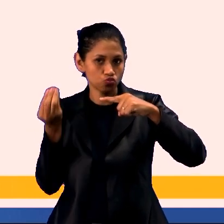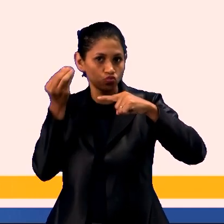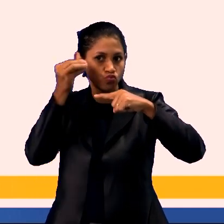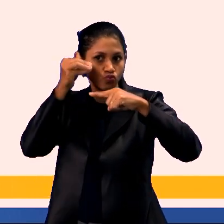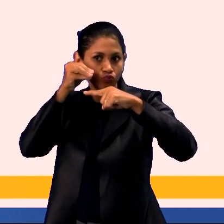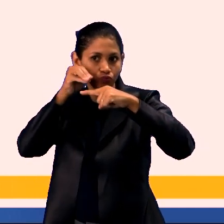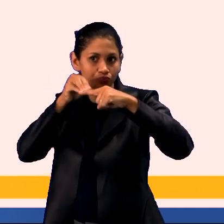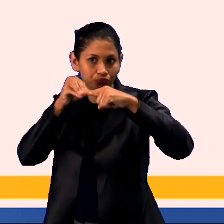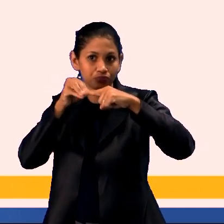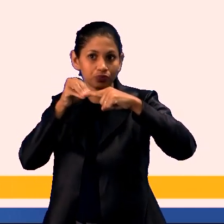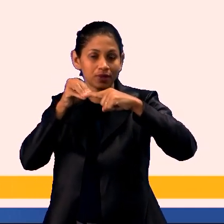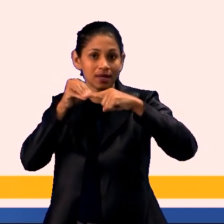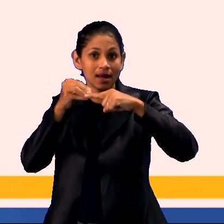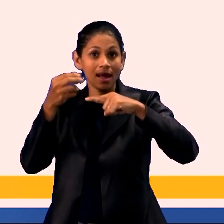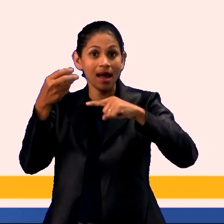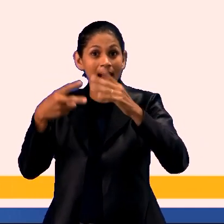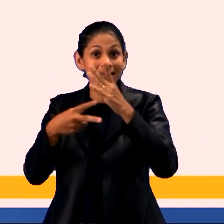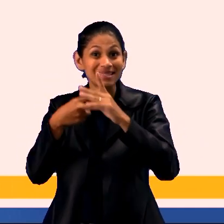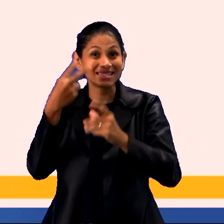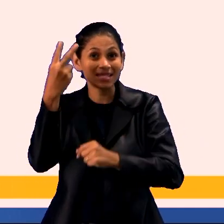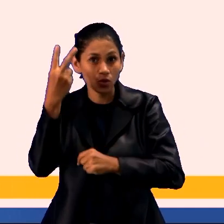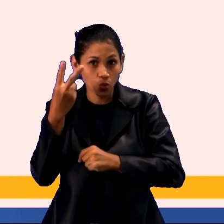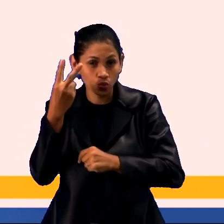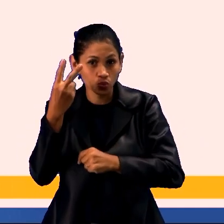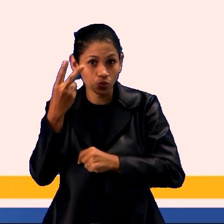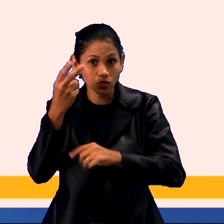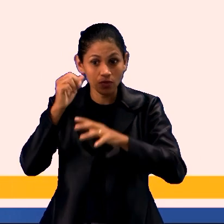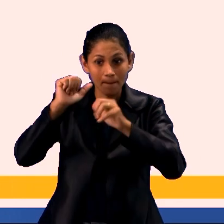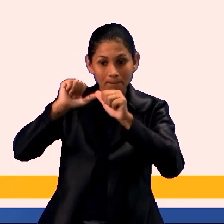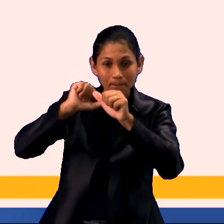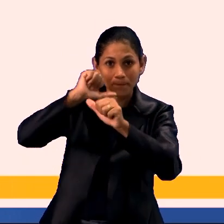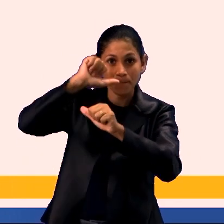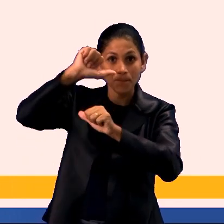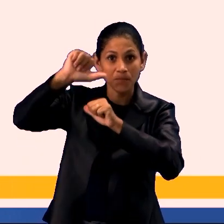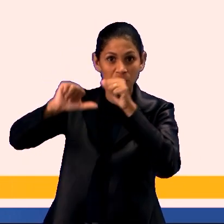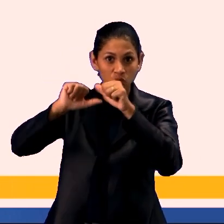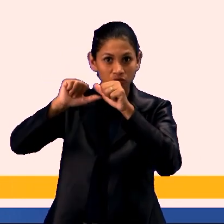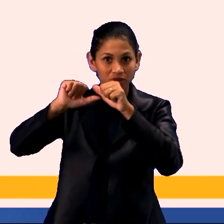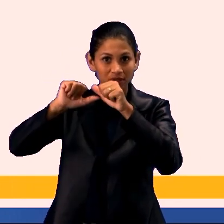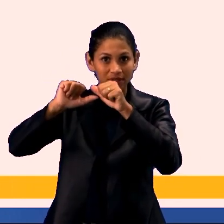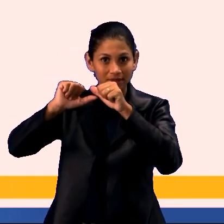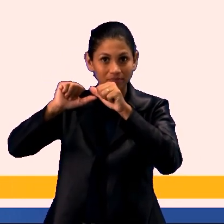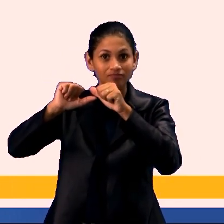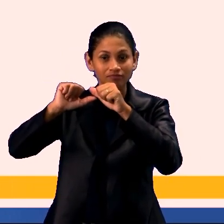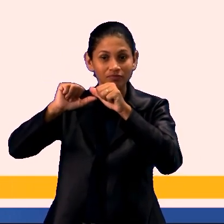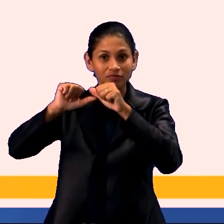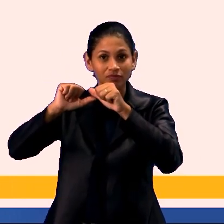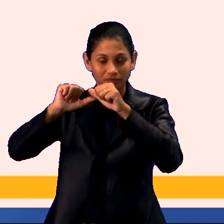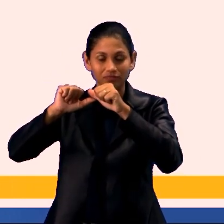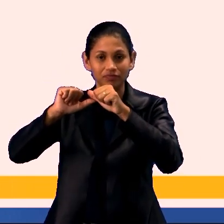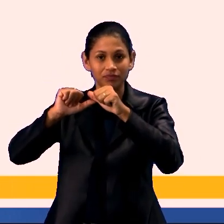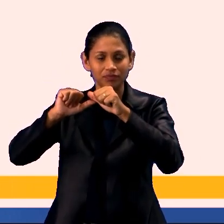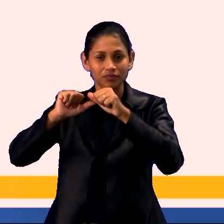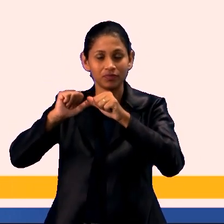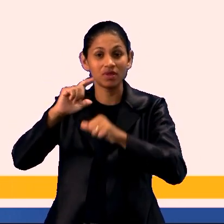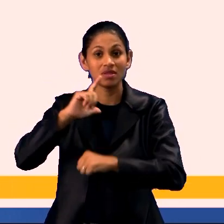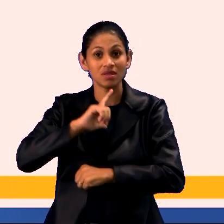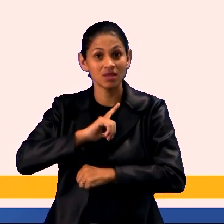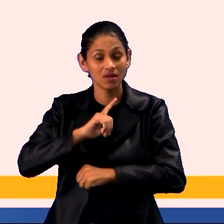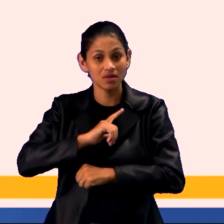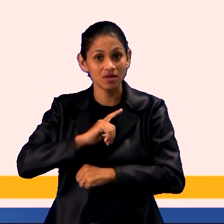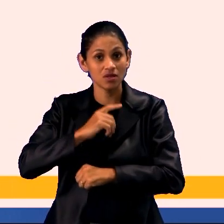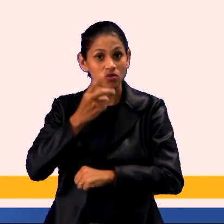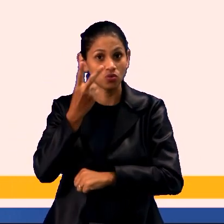vai inverter. E o que é inverter, professora? Lembra que nós temos duas posições